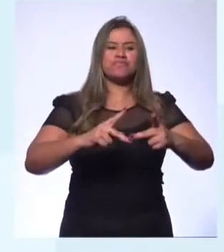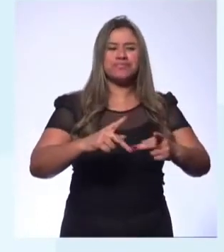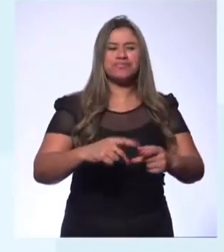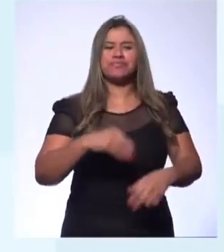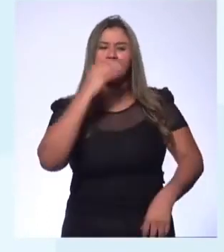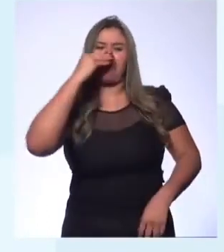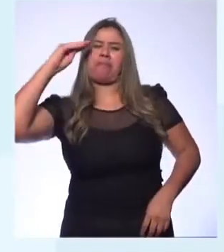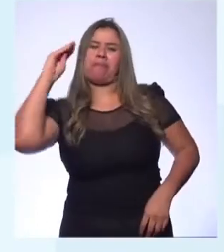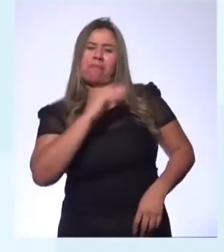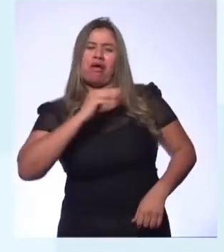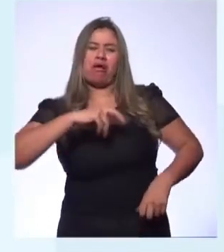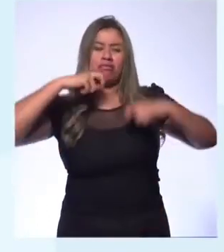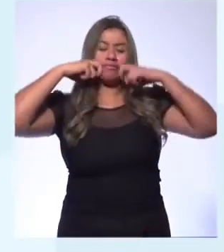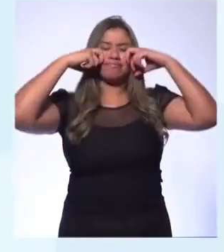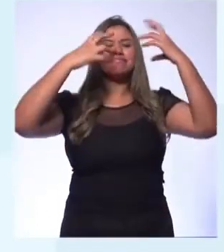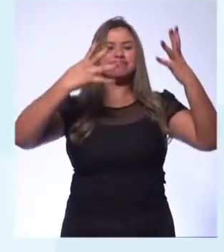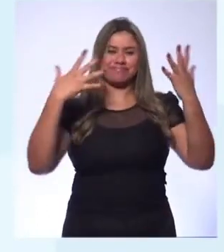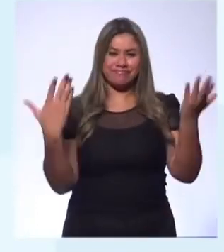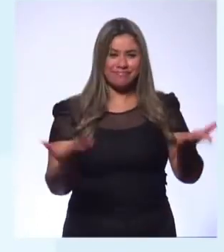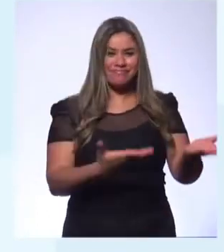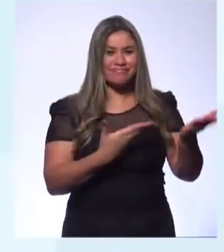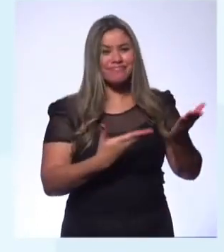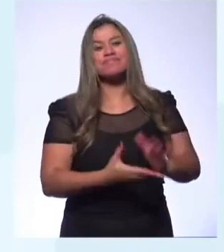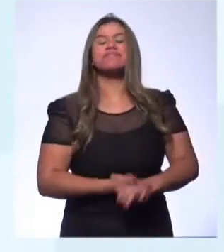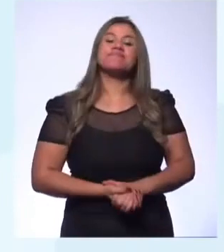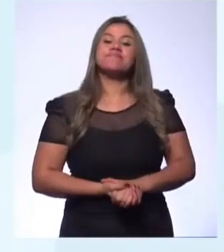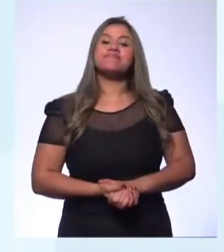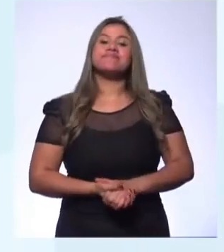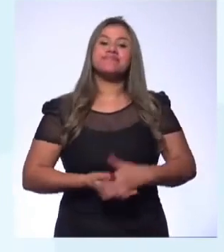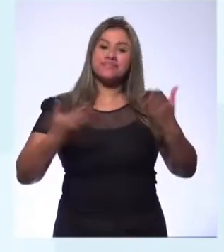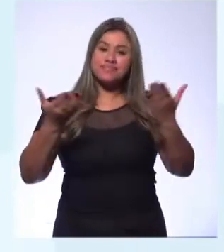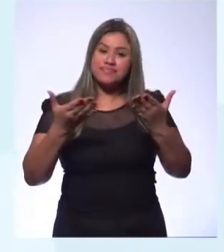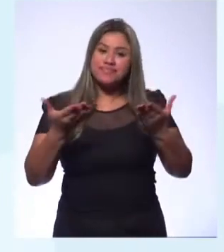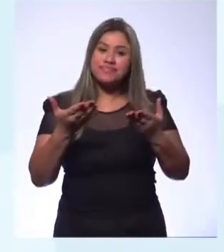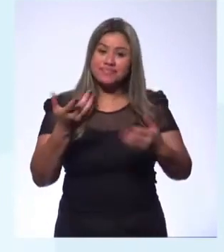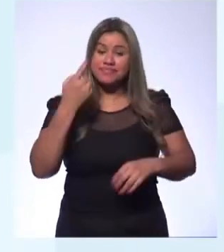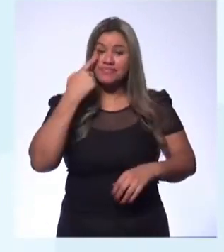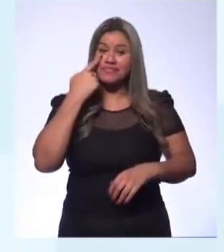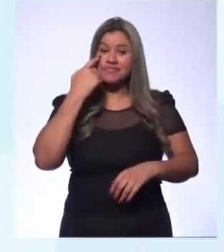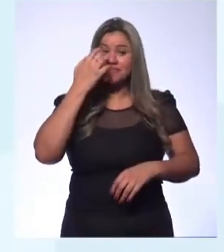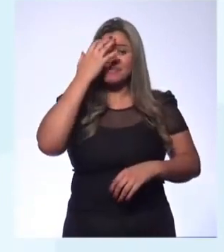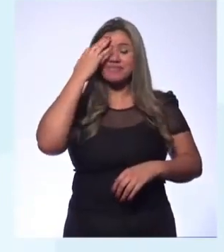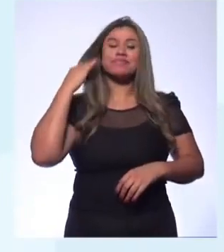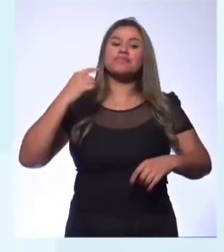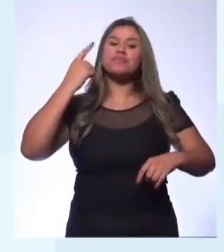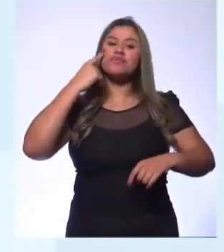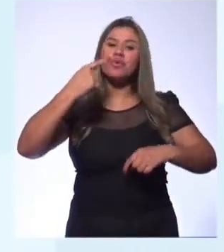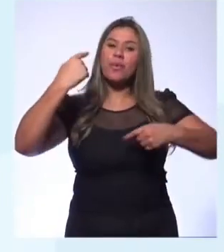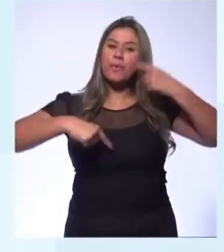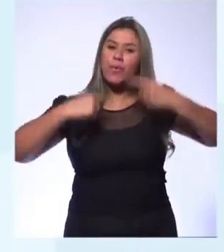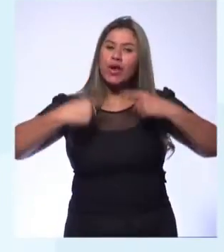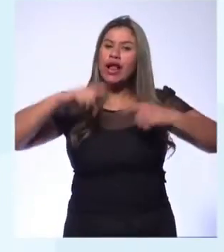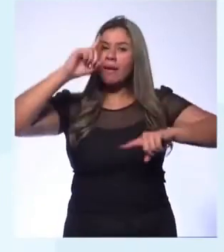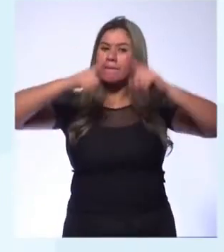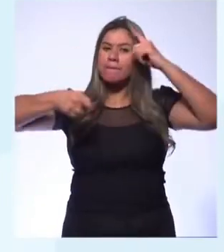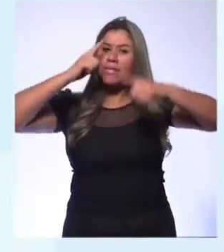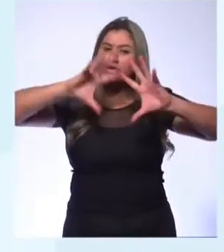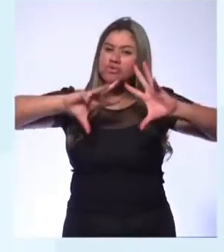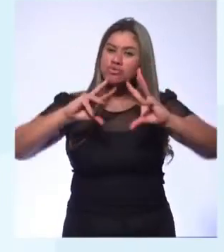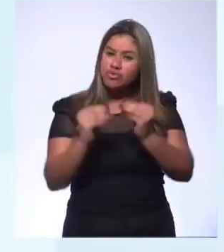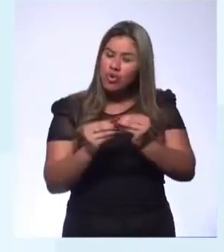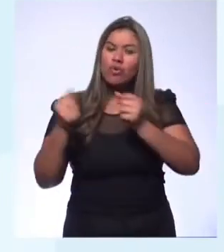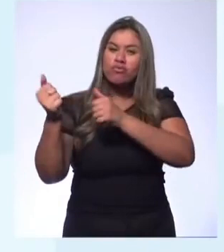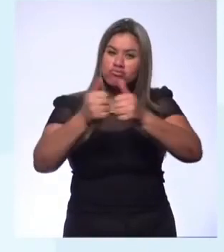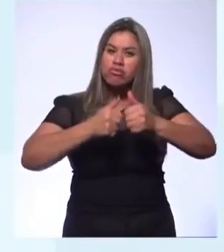vergonha. Vamos lá então. Neste momento a política libera as calamidades, ordenando que continuem agindo na